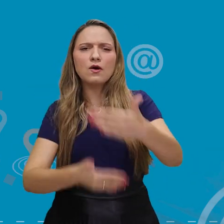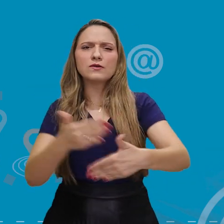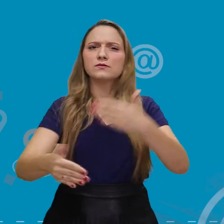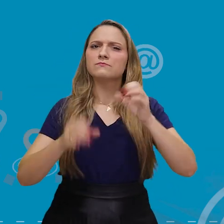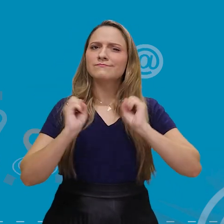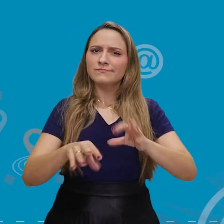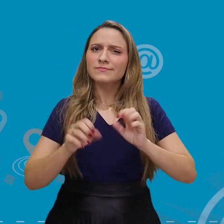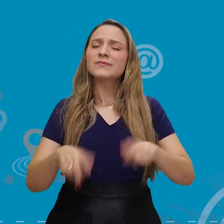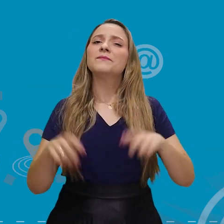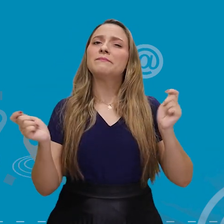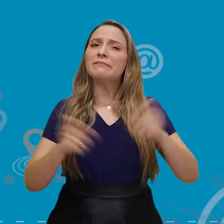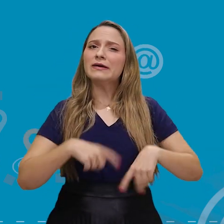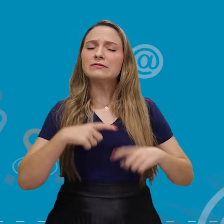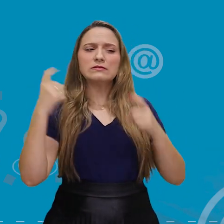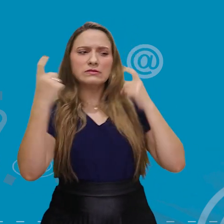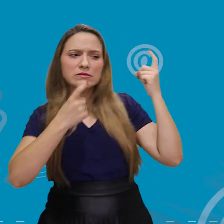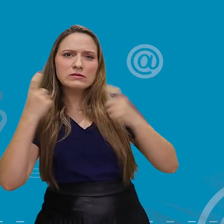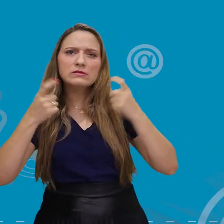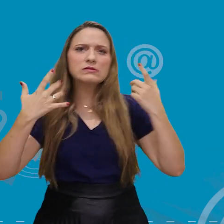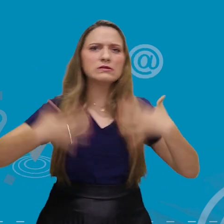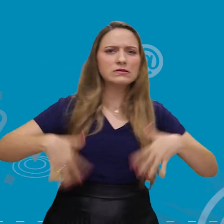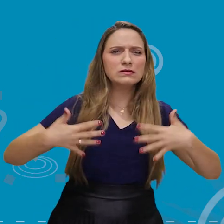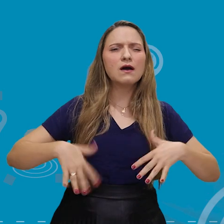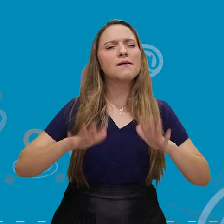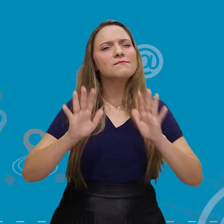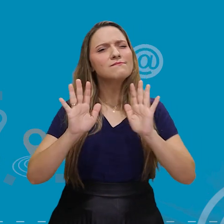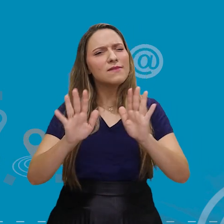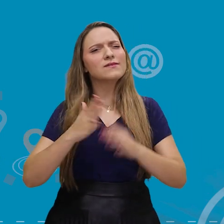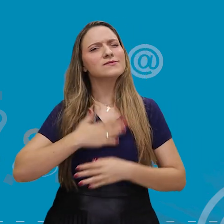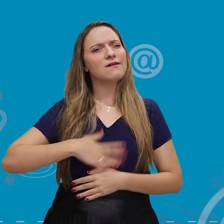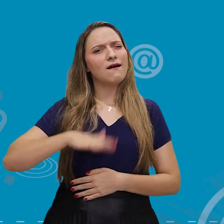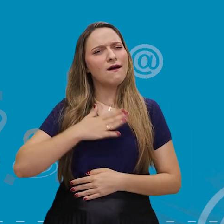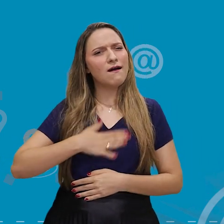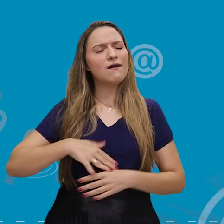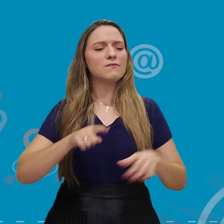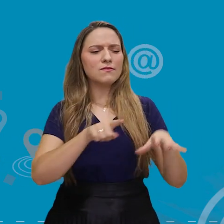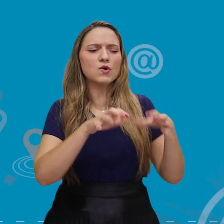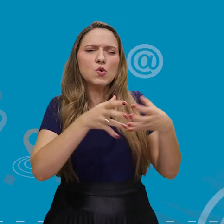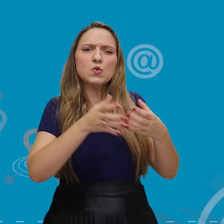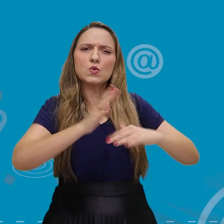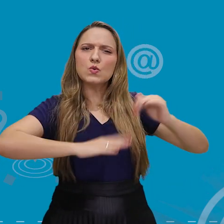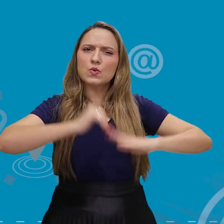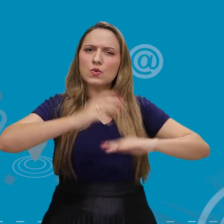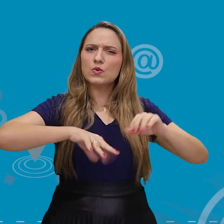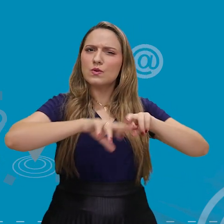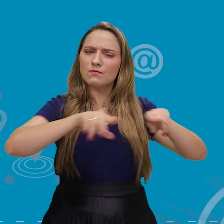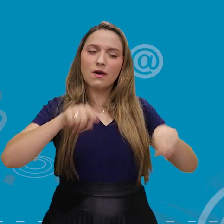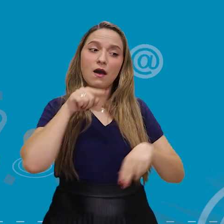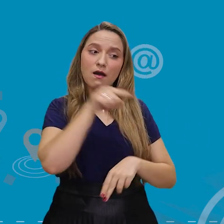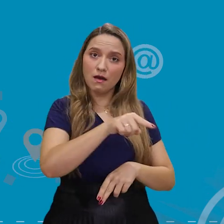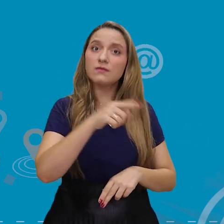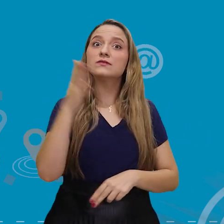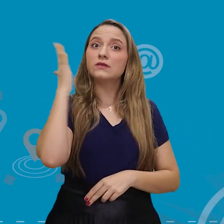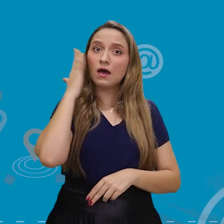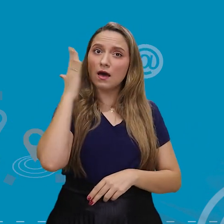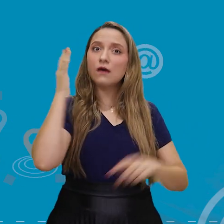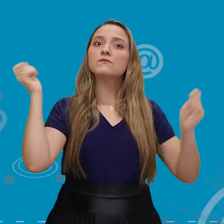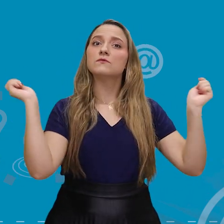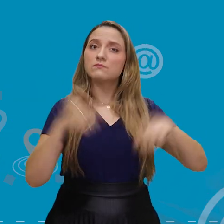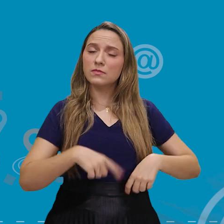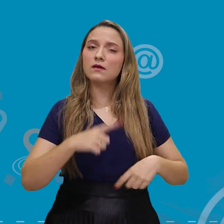educacional pode gerar preocupações, mas queremos assegurar que a equipe multidisciplinar que